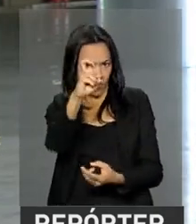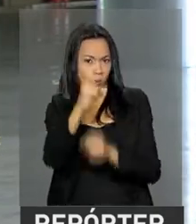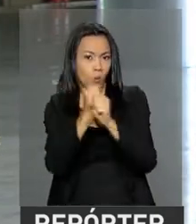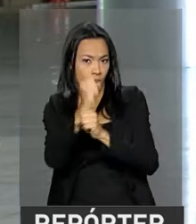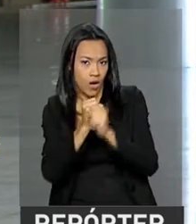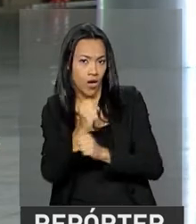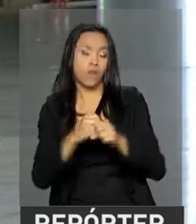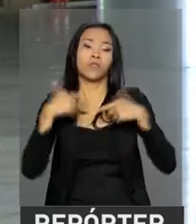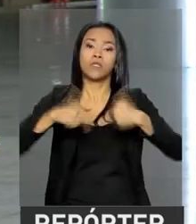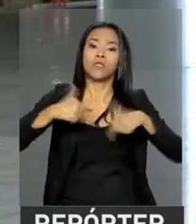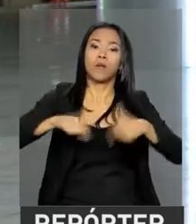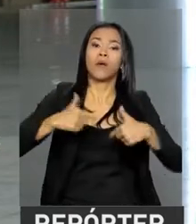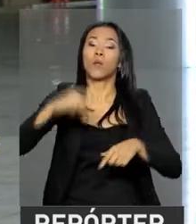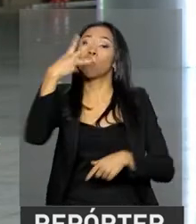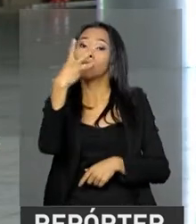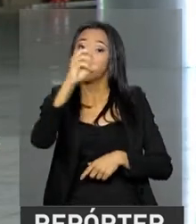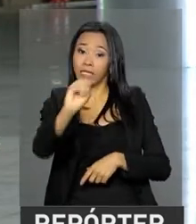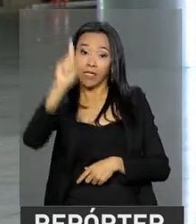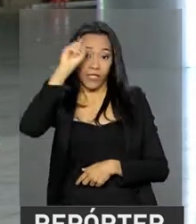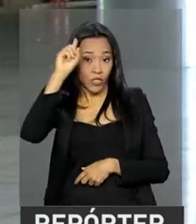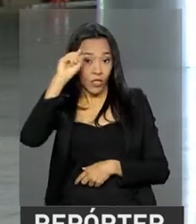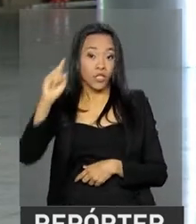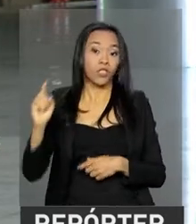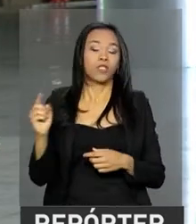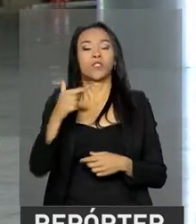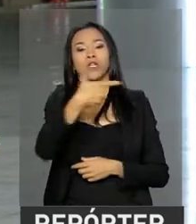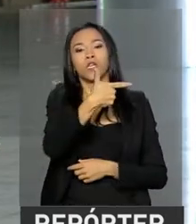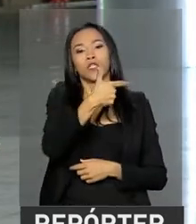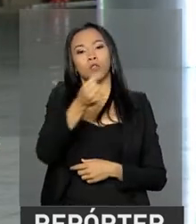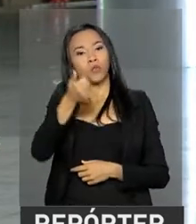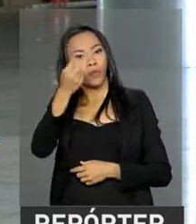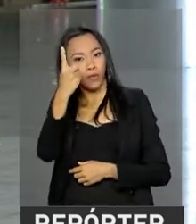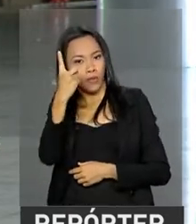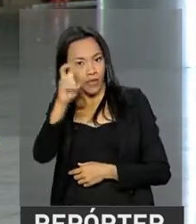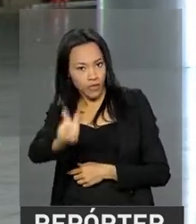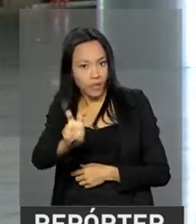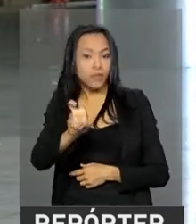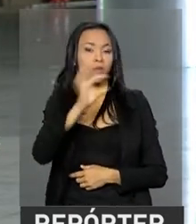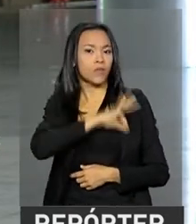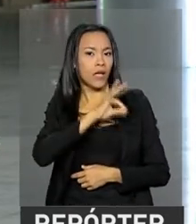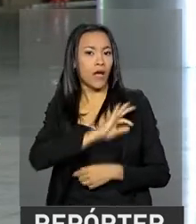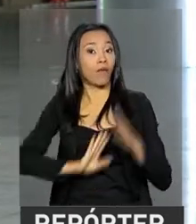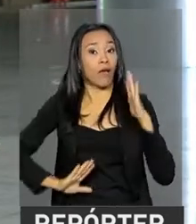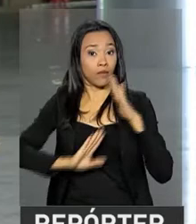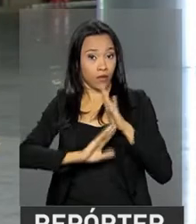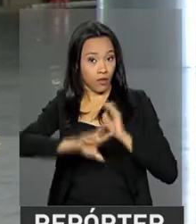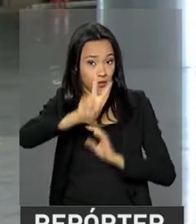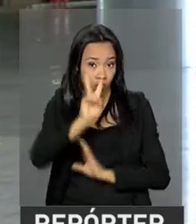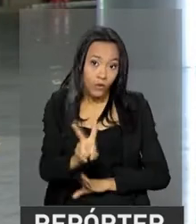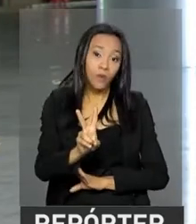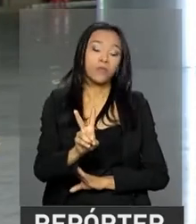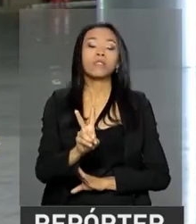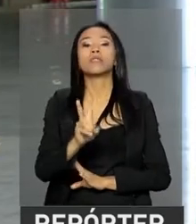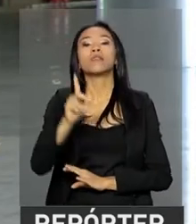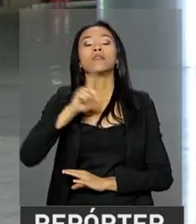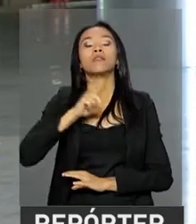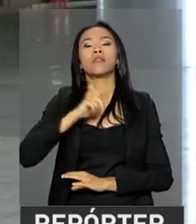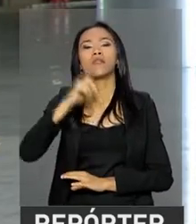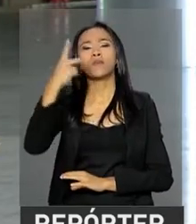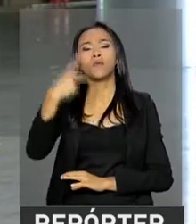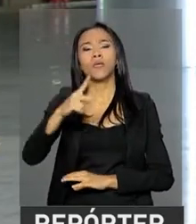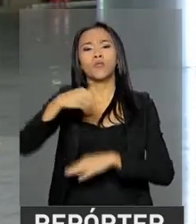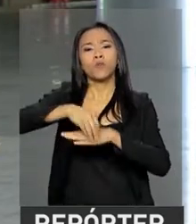por pelo menos 30 dias em 2015 com a remuneração mensal média de até dois salários mínimos e teve seus dados informados